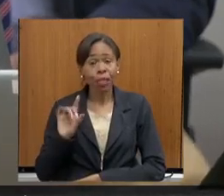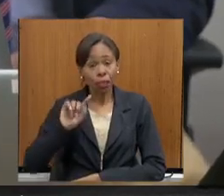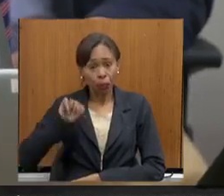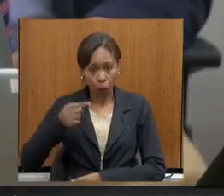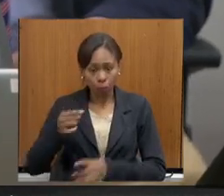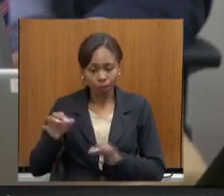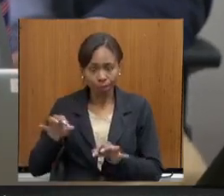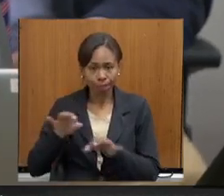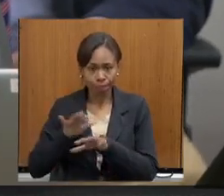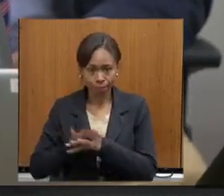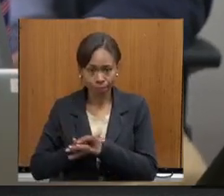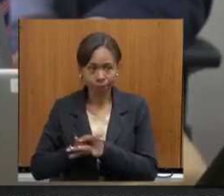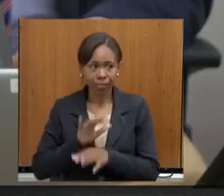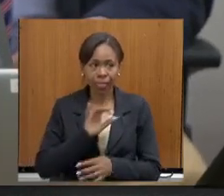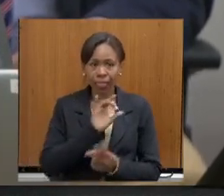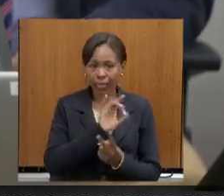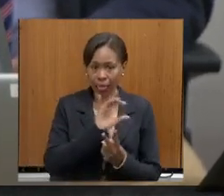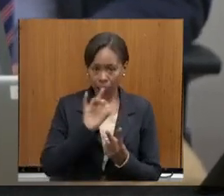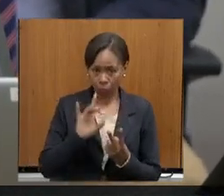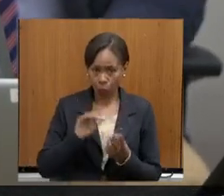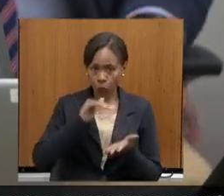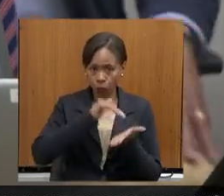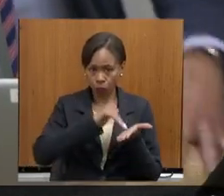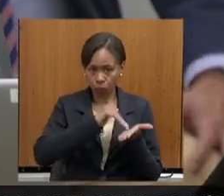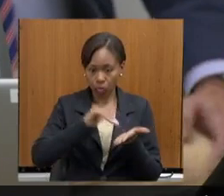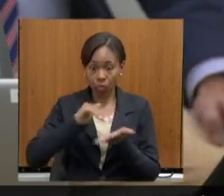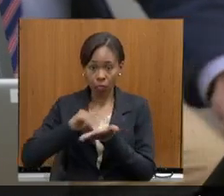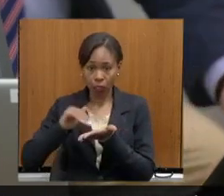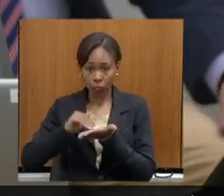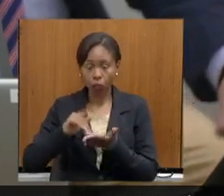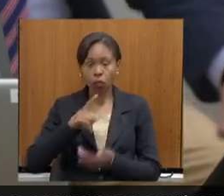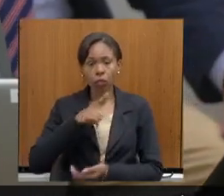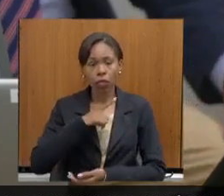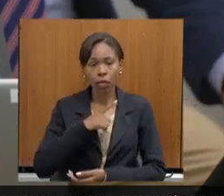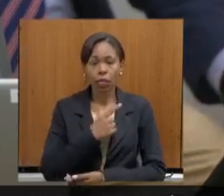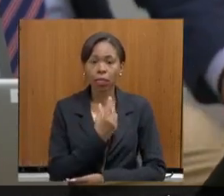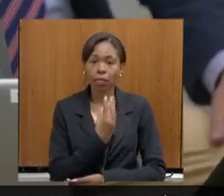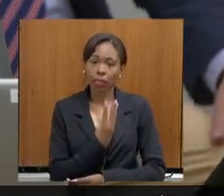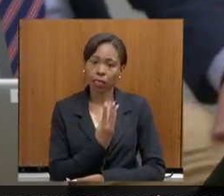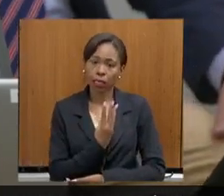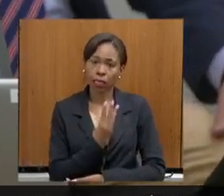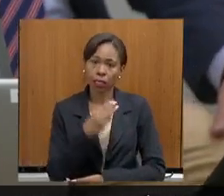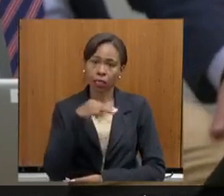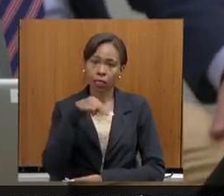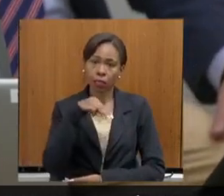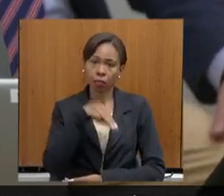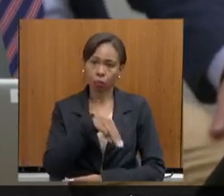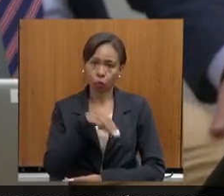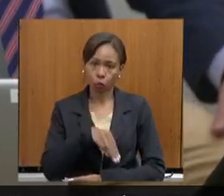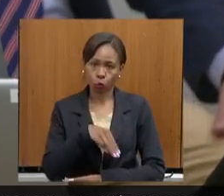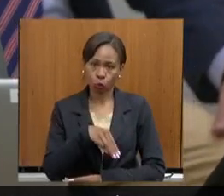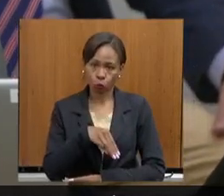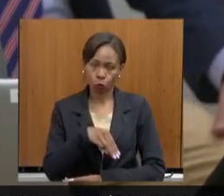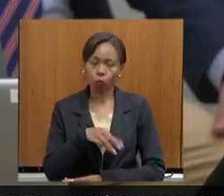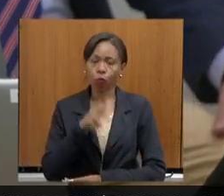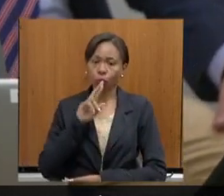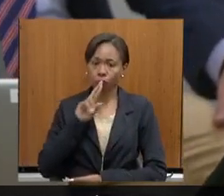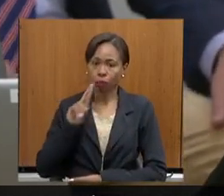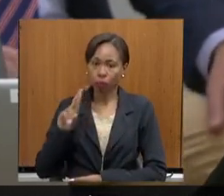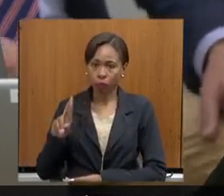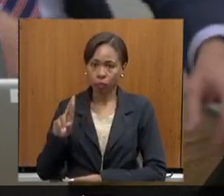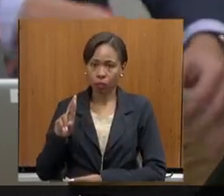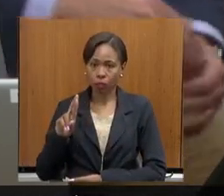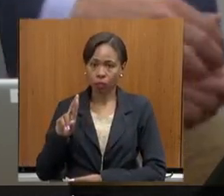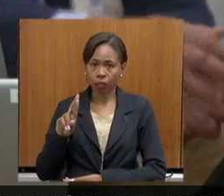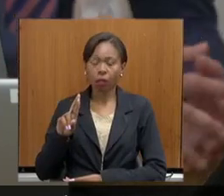cada autoridade Estadual de explorar de três minutos para respondê-la e em seguida